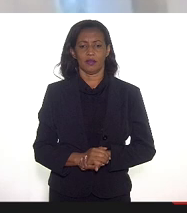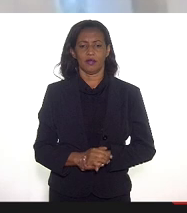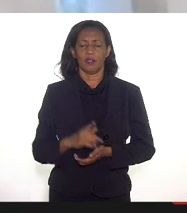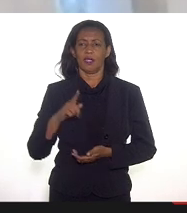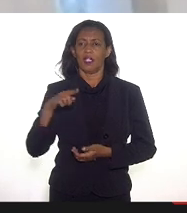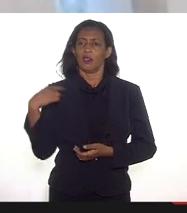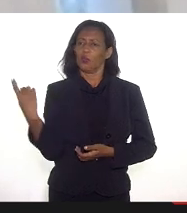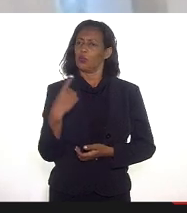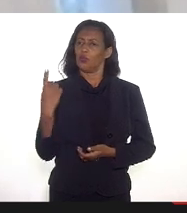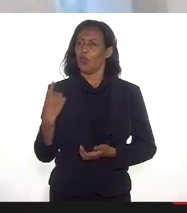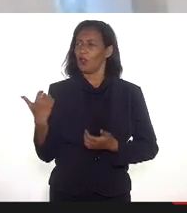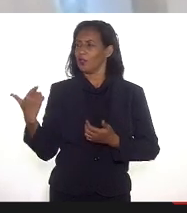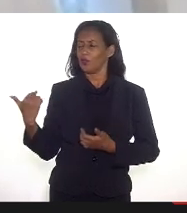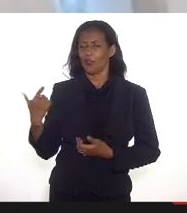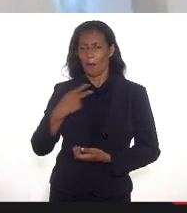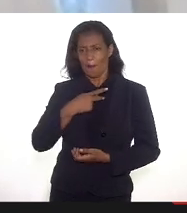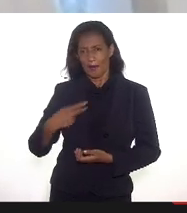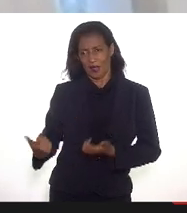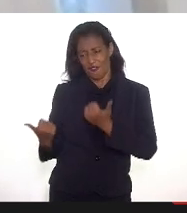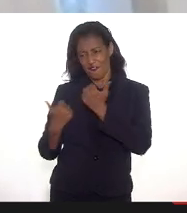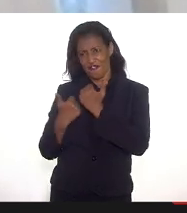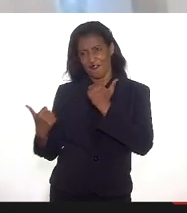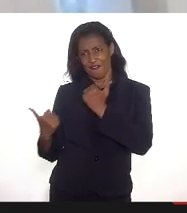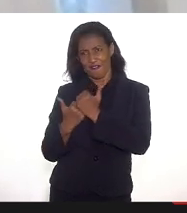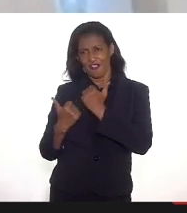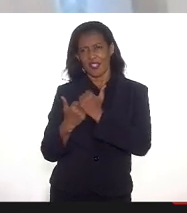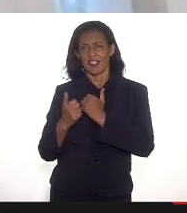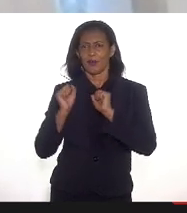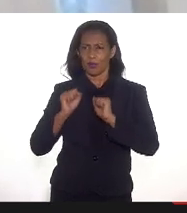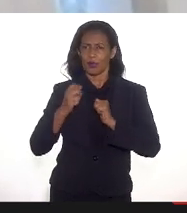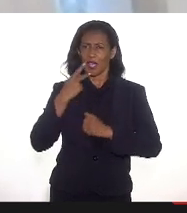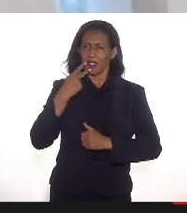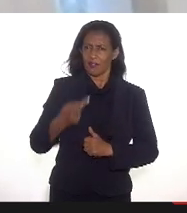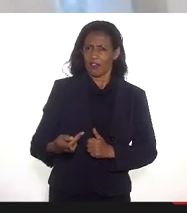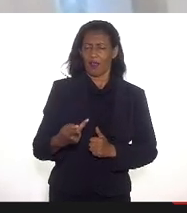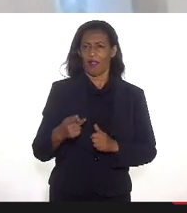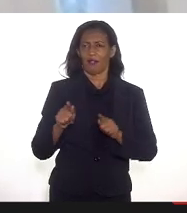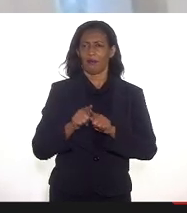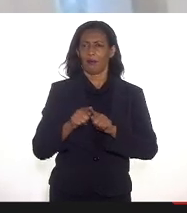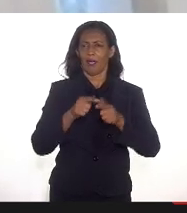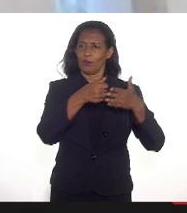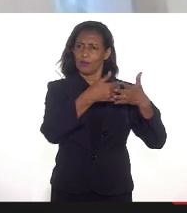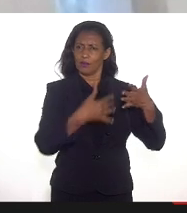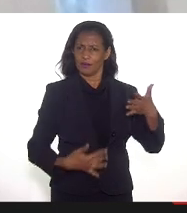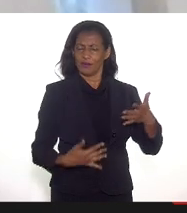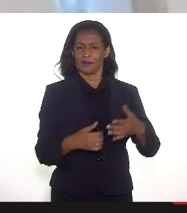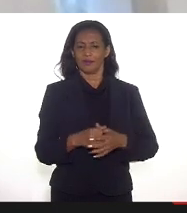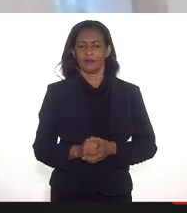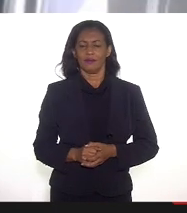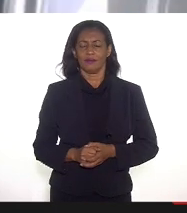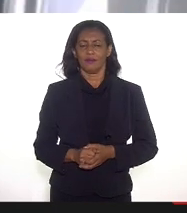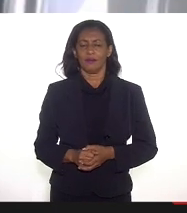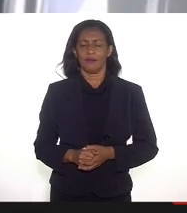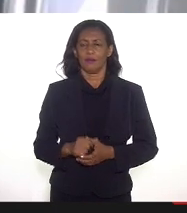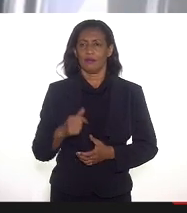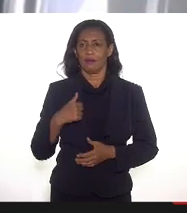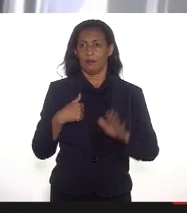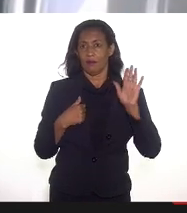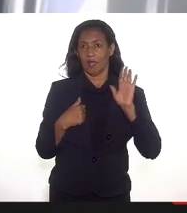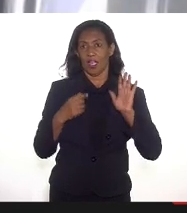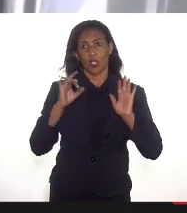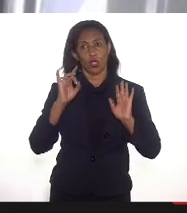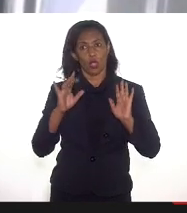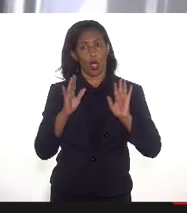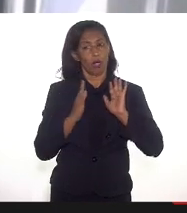vice-presidente educacional também fizesse uma breve explanação. Obrigado, presidente. Eu só queria propor,